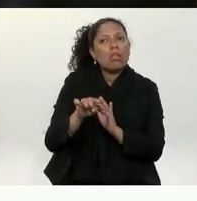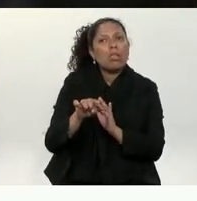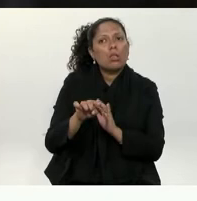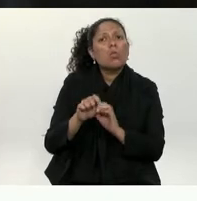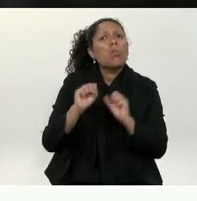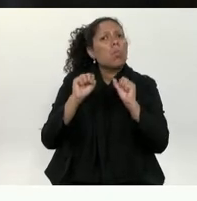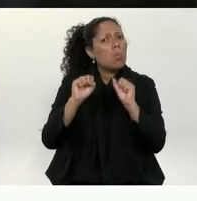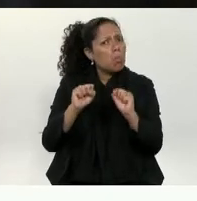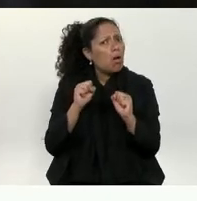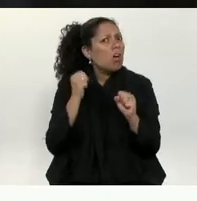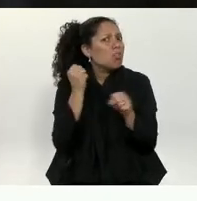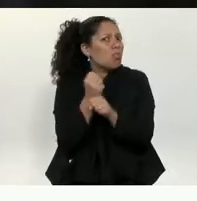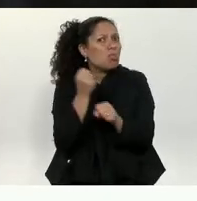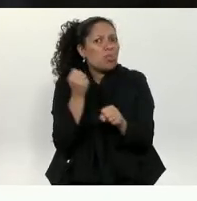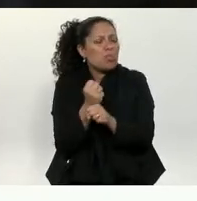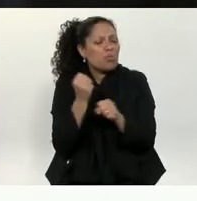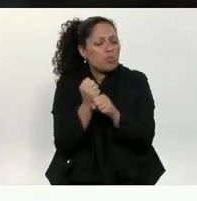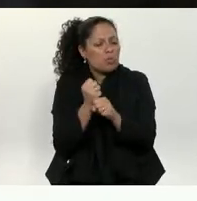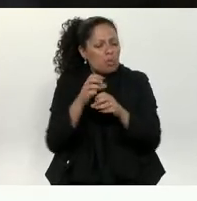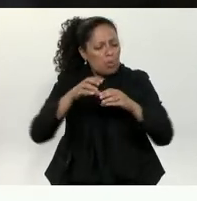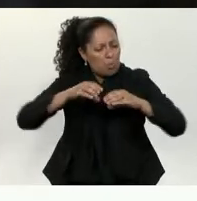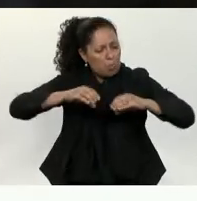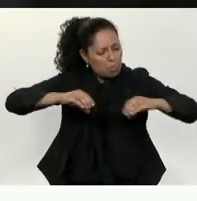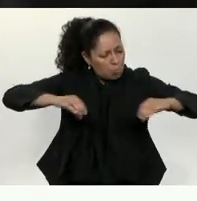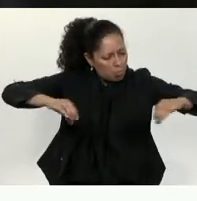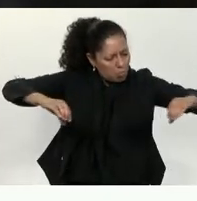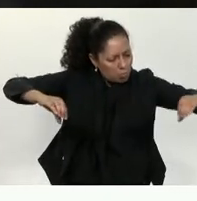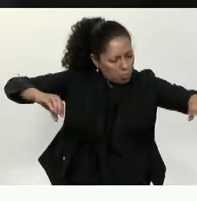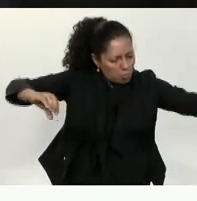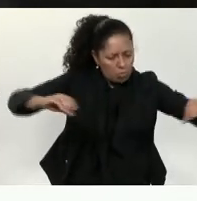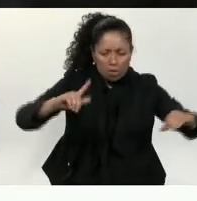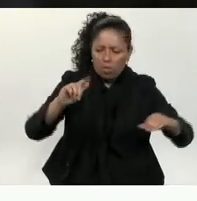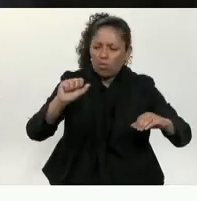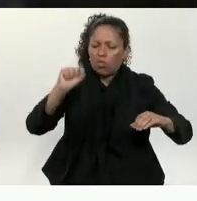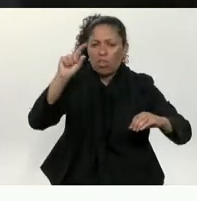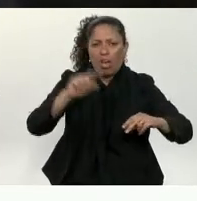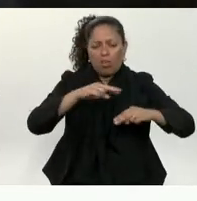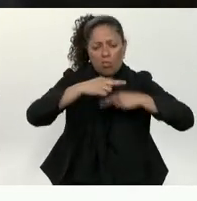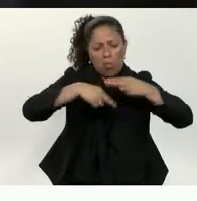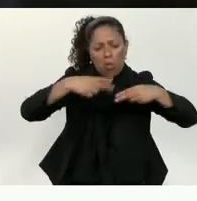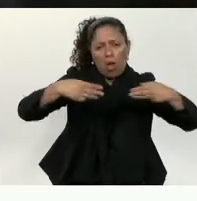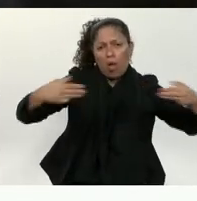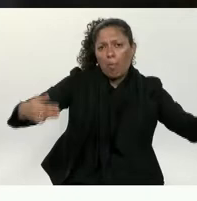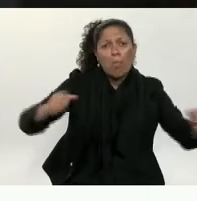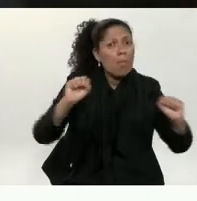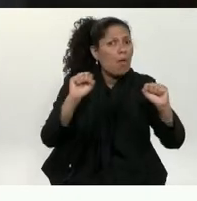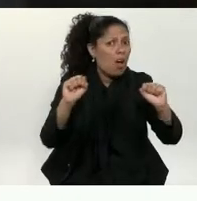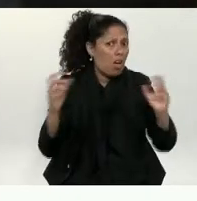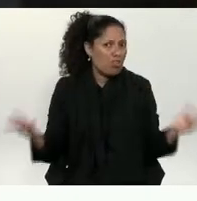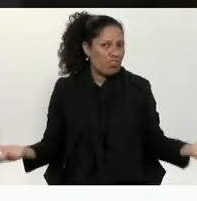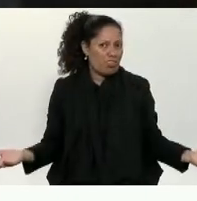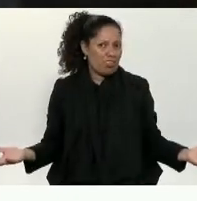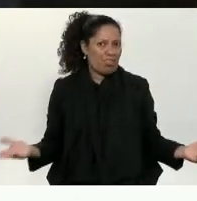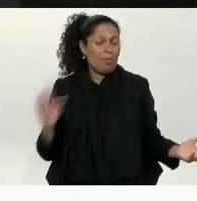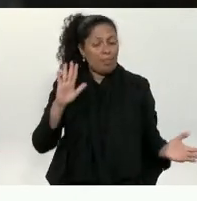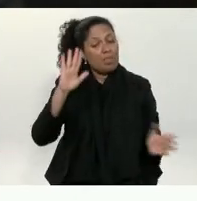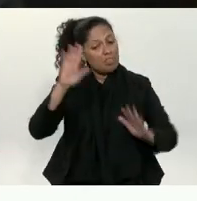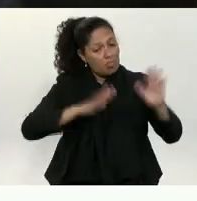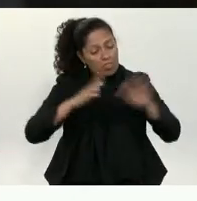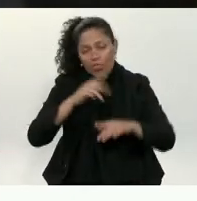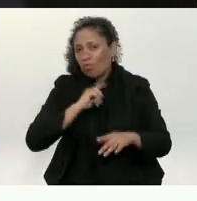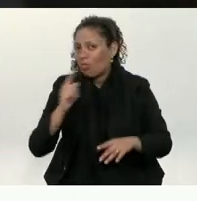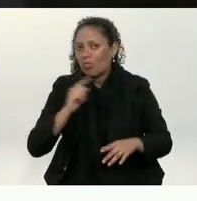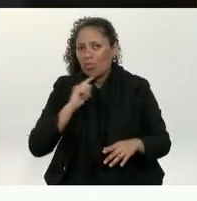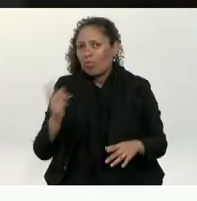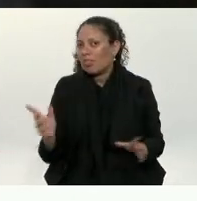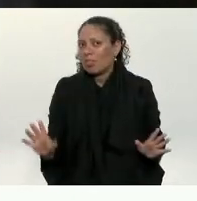uma rede, se ele assim o quiser, para abastecer o seu negócio. Diga-se de passagem que muitas vezes não consegue esse abastecimento